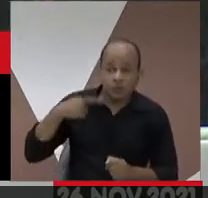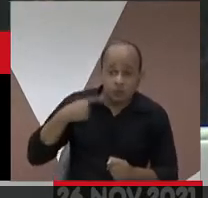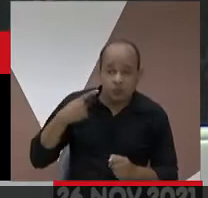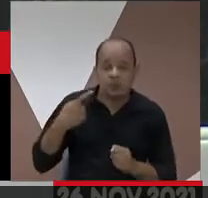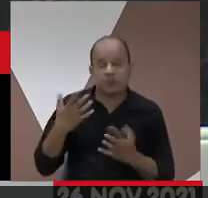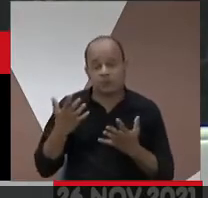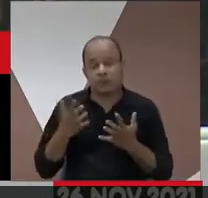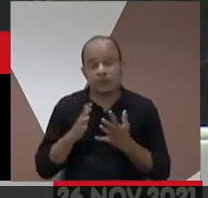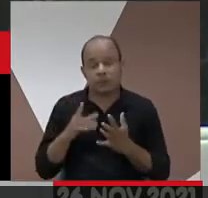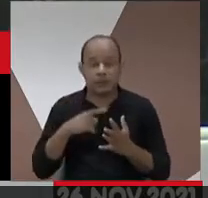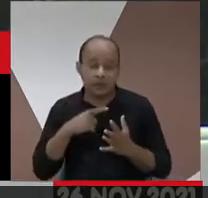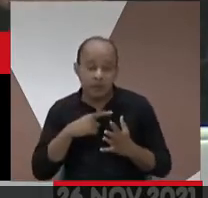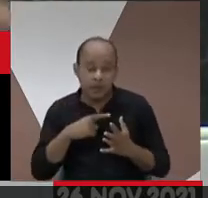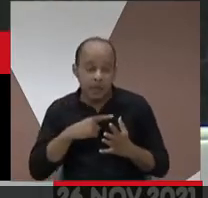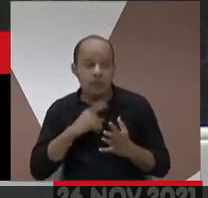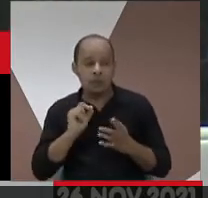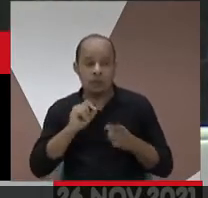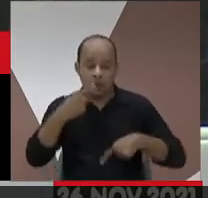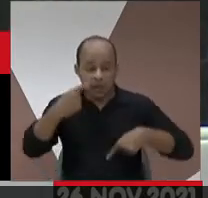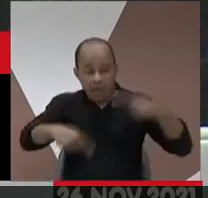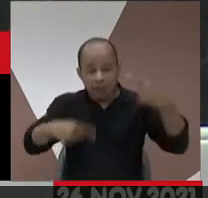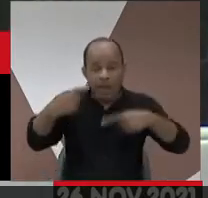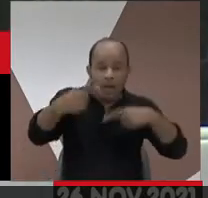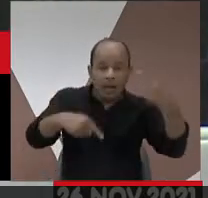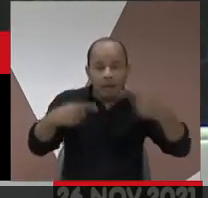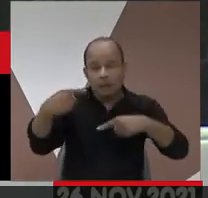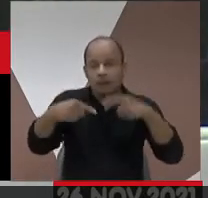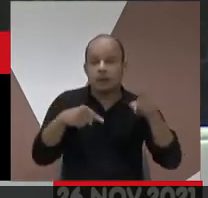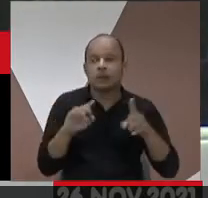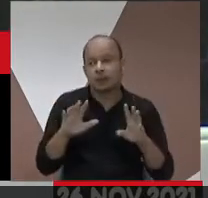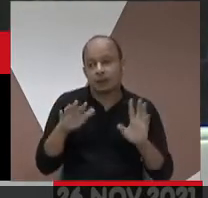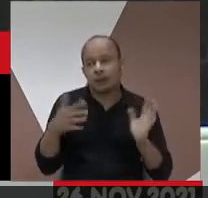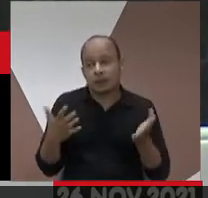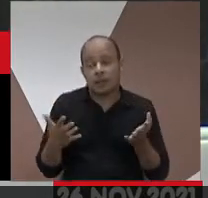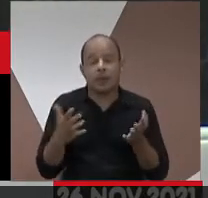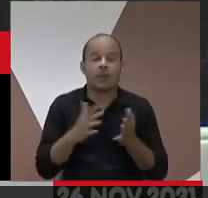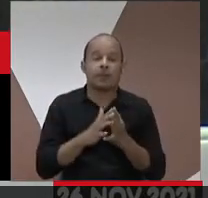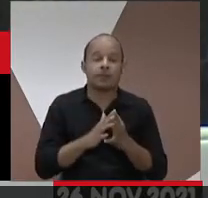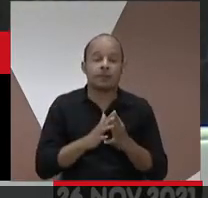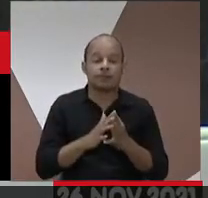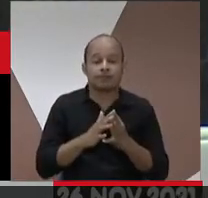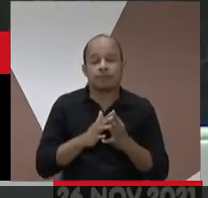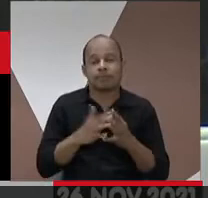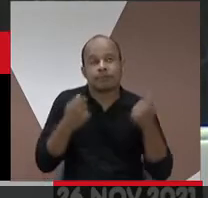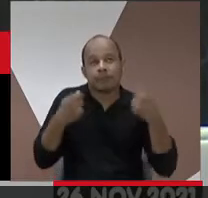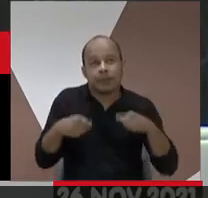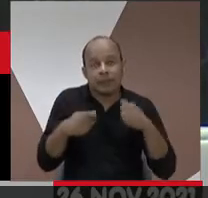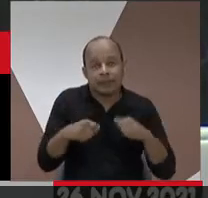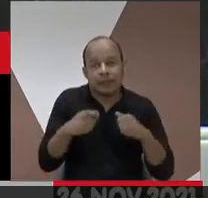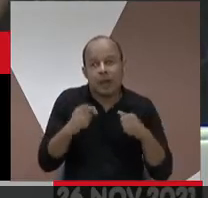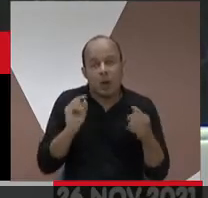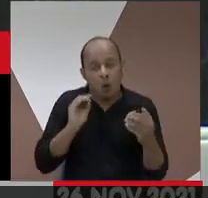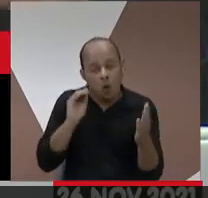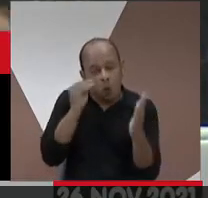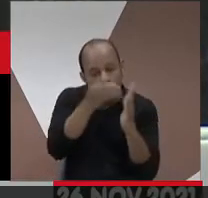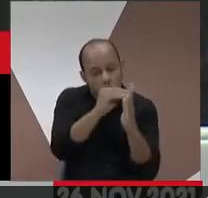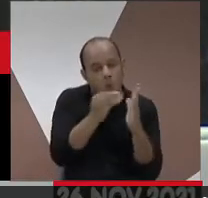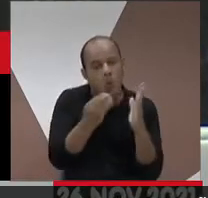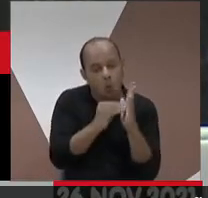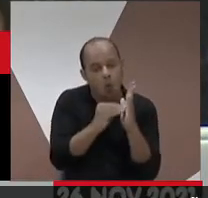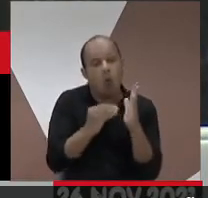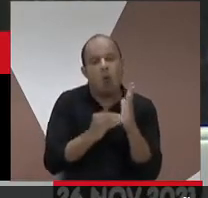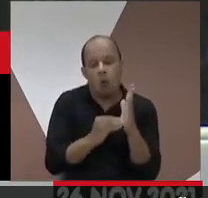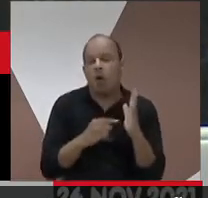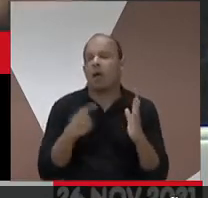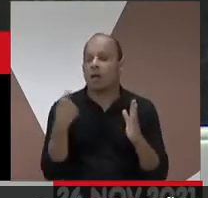sendo debatido e creio que também pode ser incluído nos objetivos dessas nossas audiências e, sobretudo,